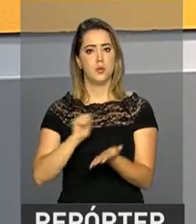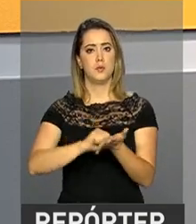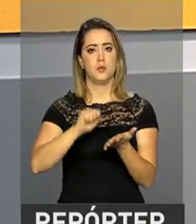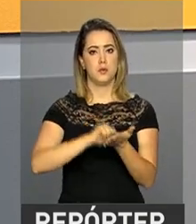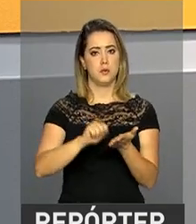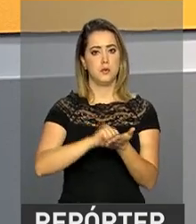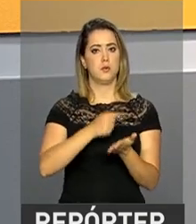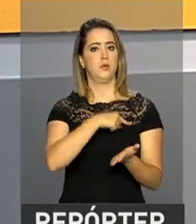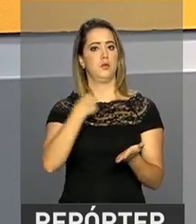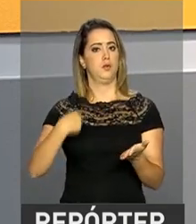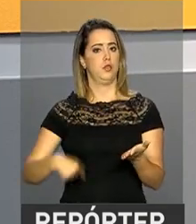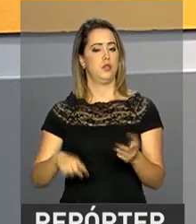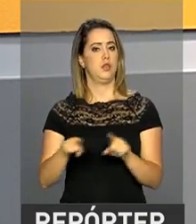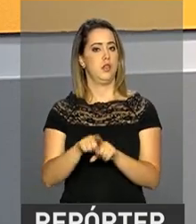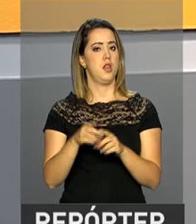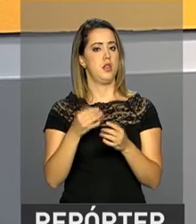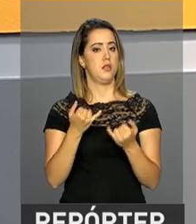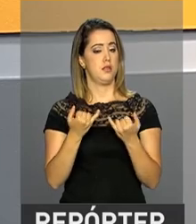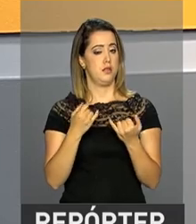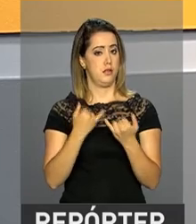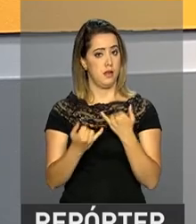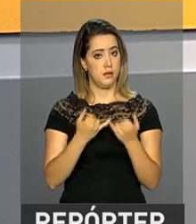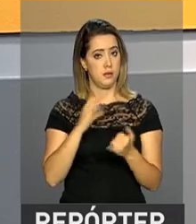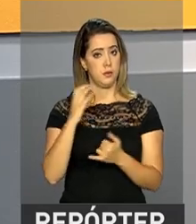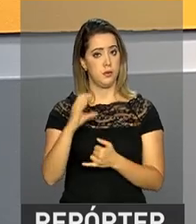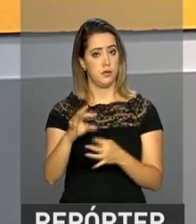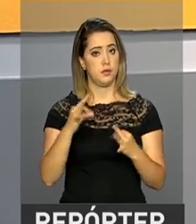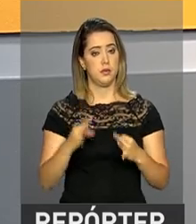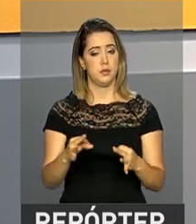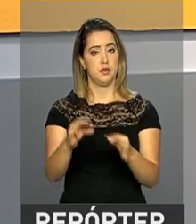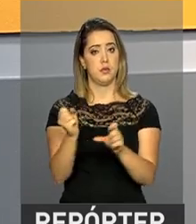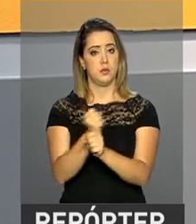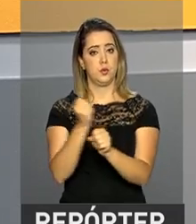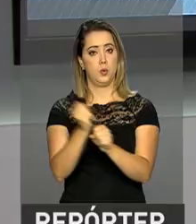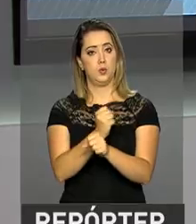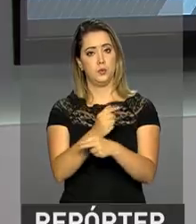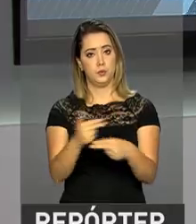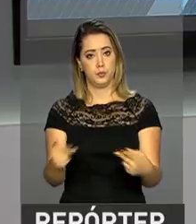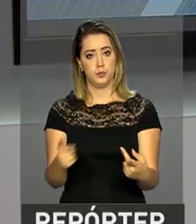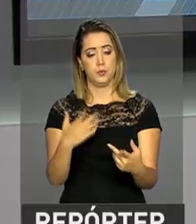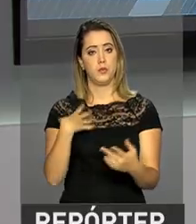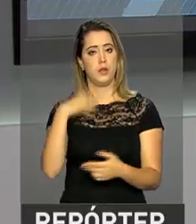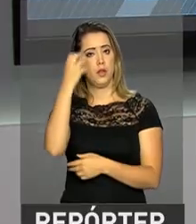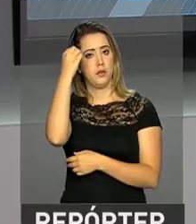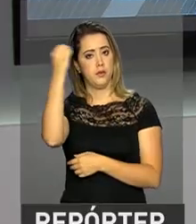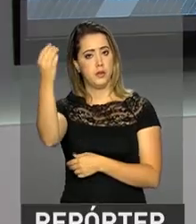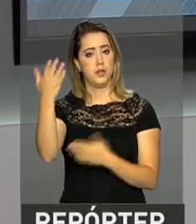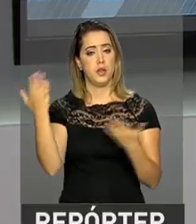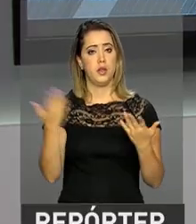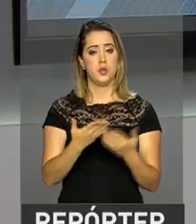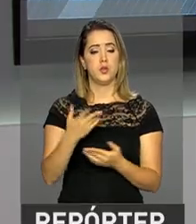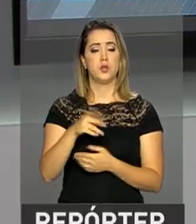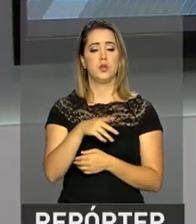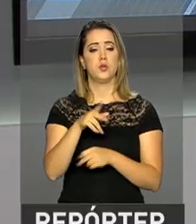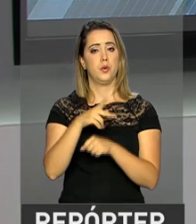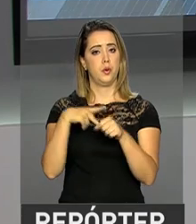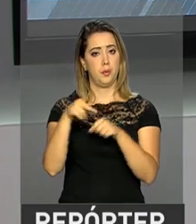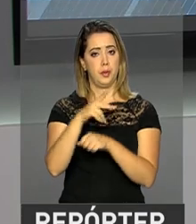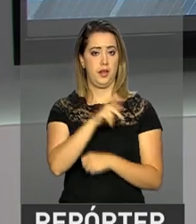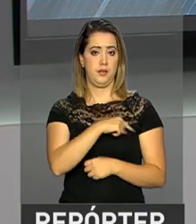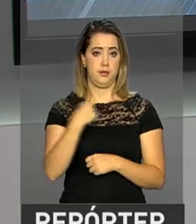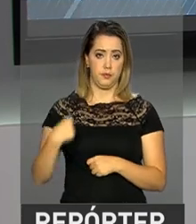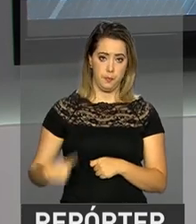com os chineses em áreas como ciência, tecnologia e infraestrutura. Em viagem oficial ao país asiático,